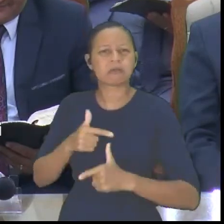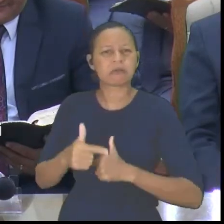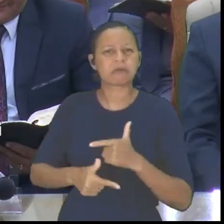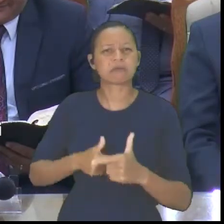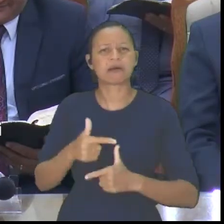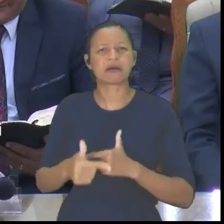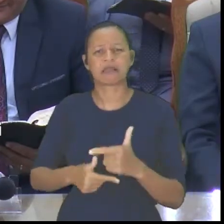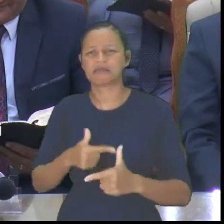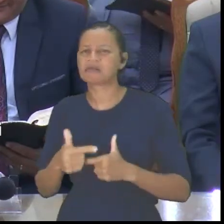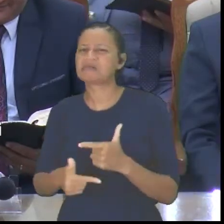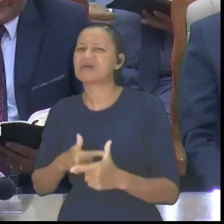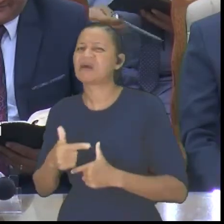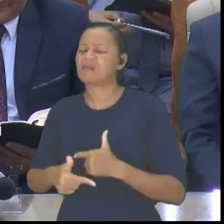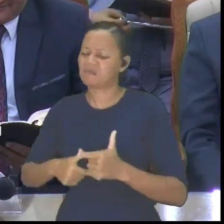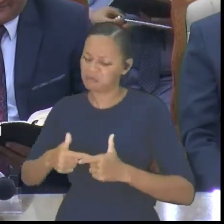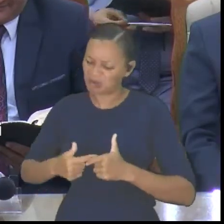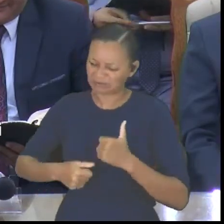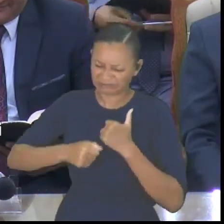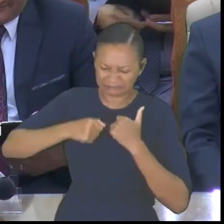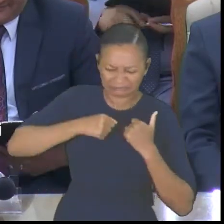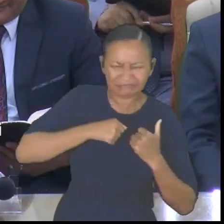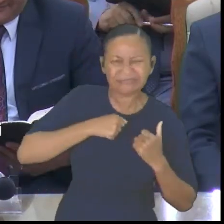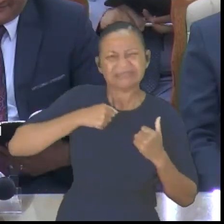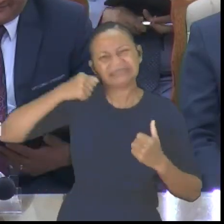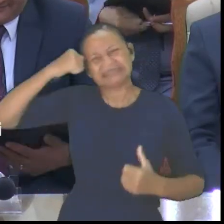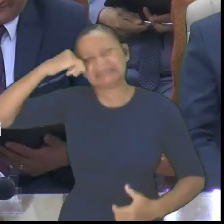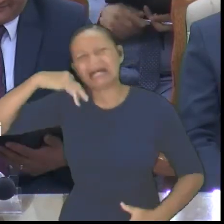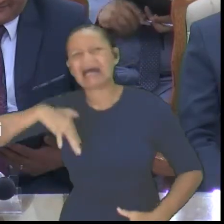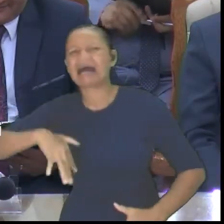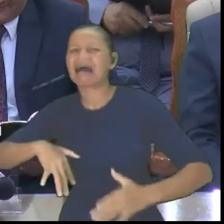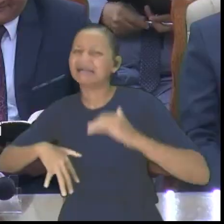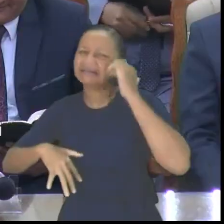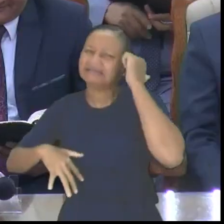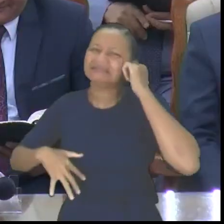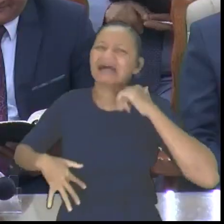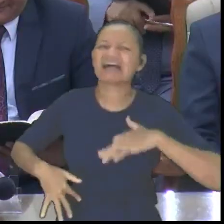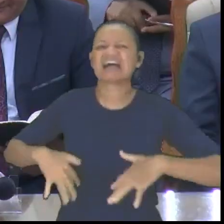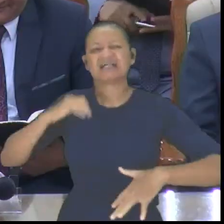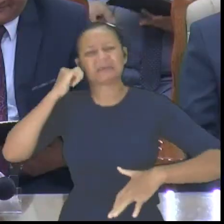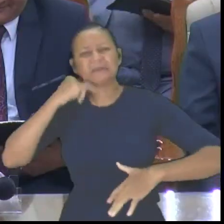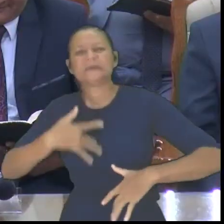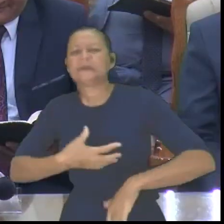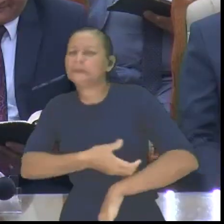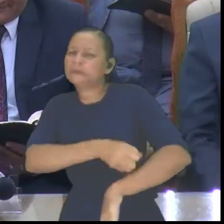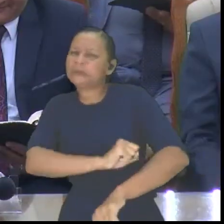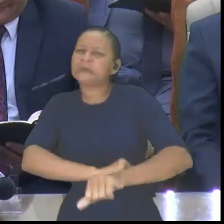e me deixarei gastar pelas vossas almas,